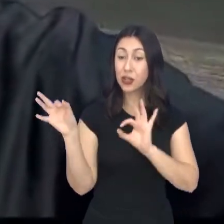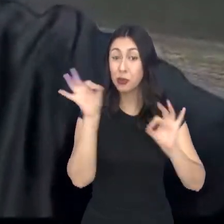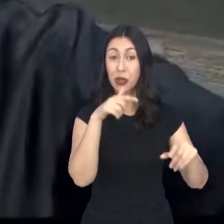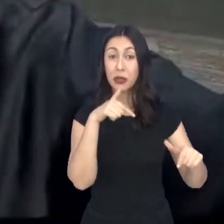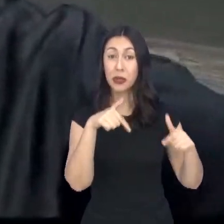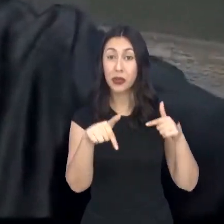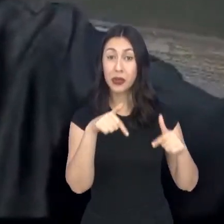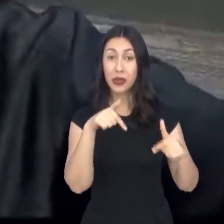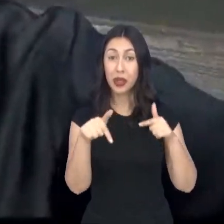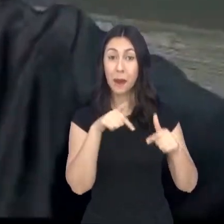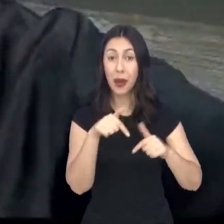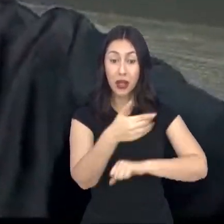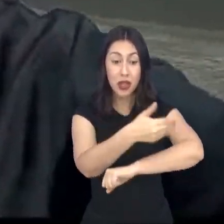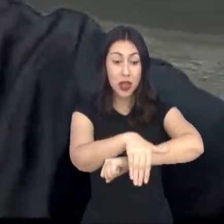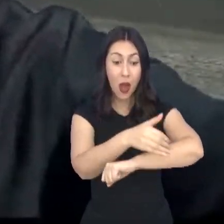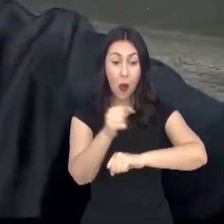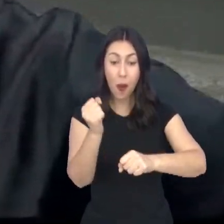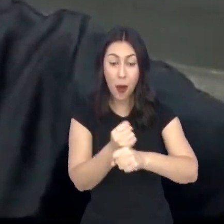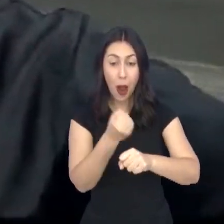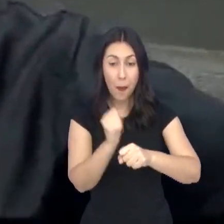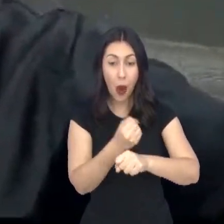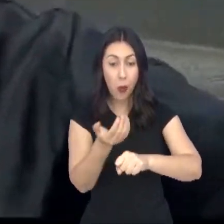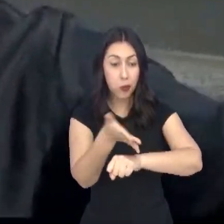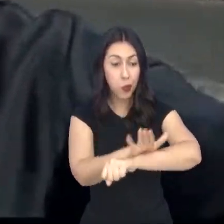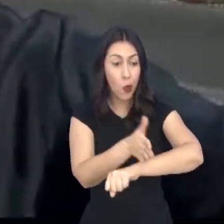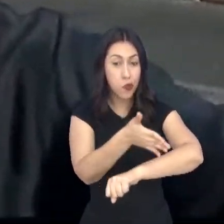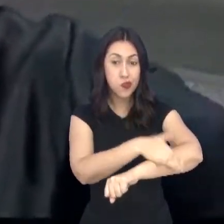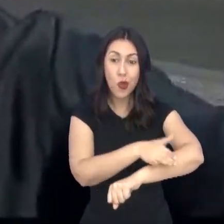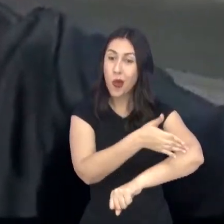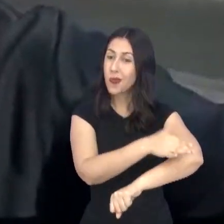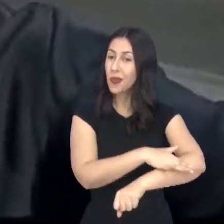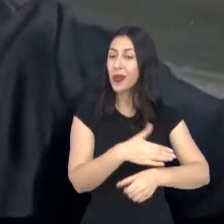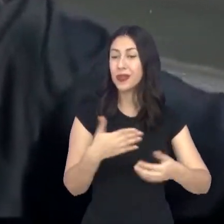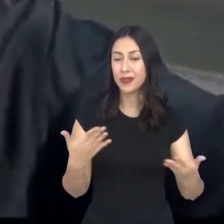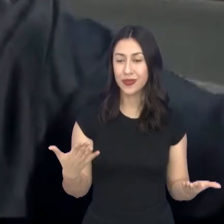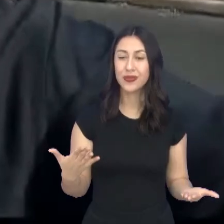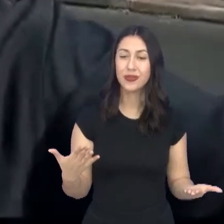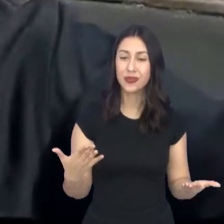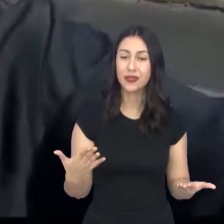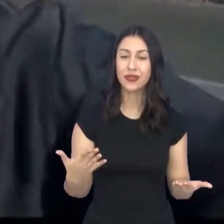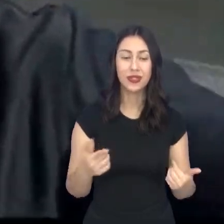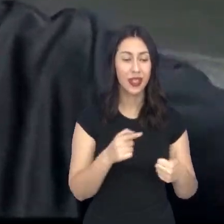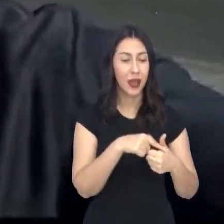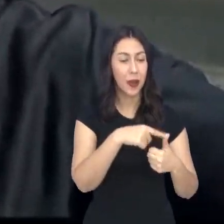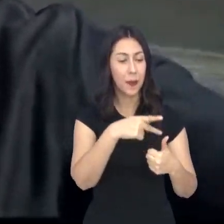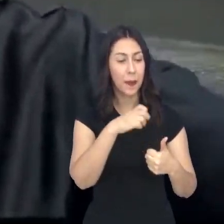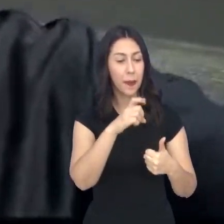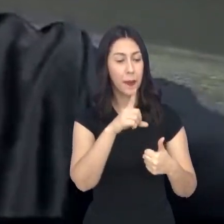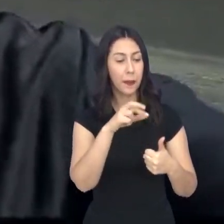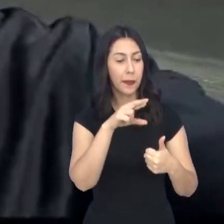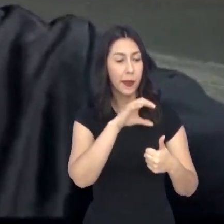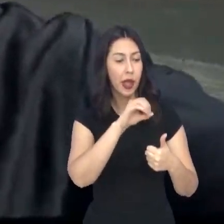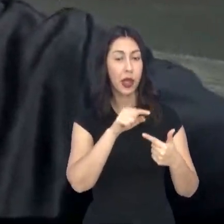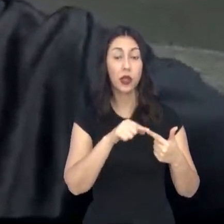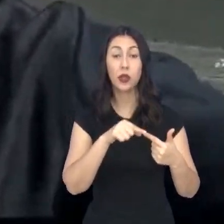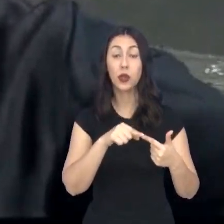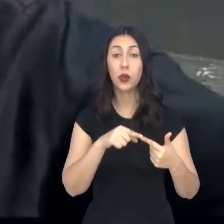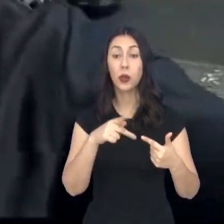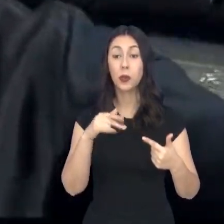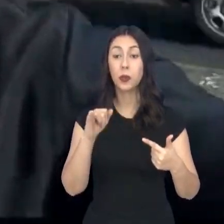feito de recapeamento também em Santana. Pedro Rachid, a Avenida Princesa Isabel, entre outras ruas que